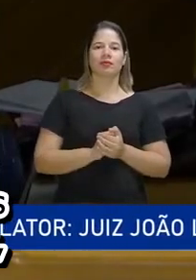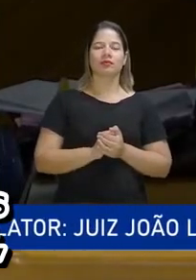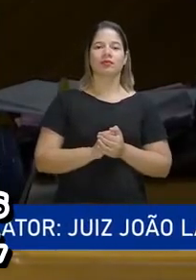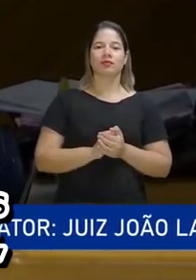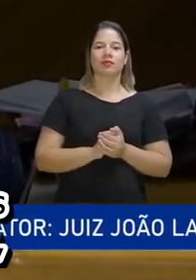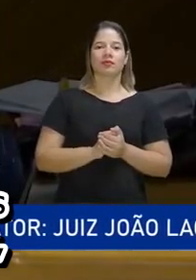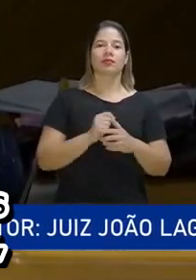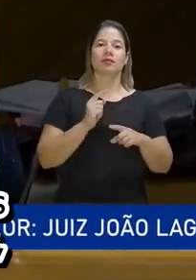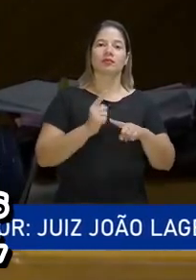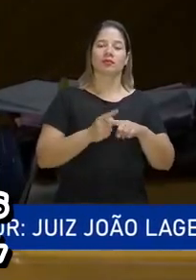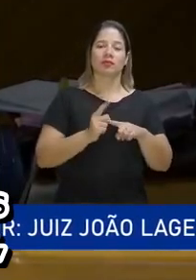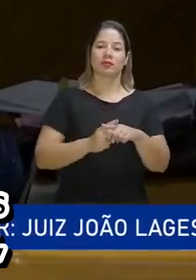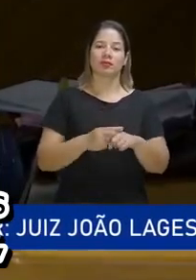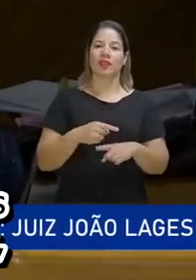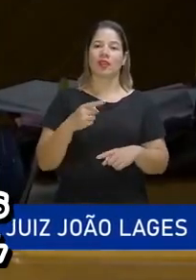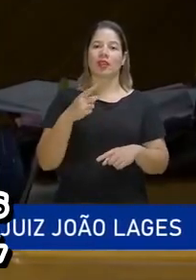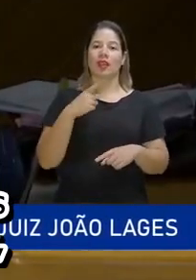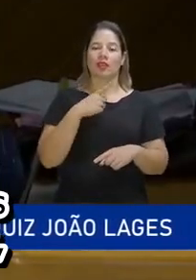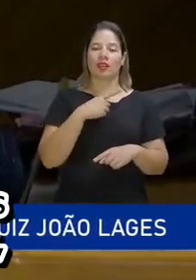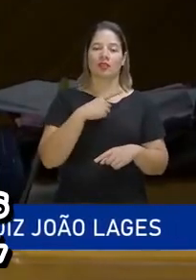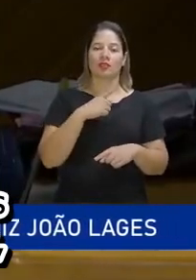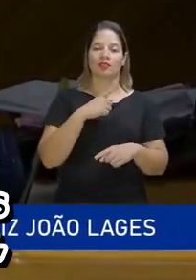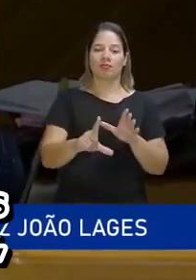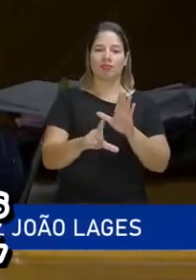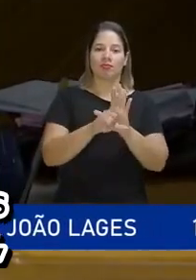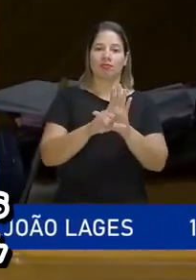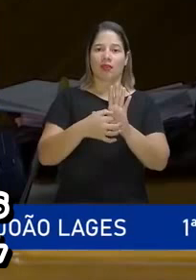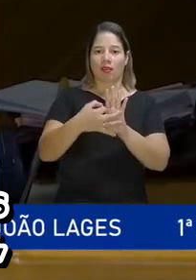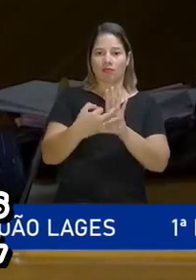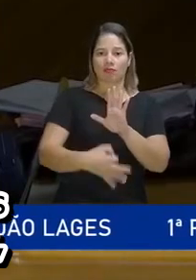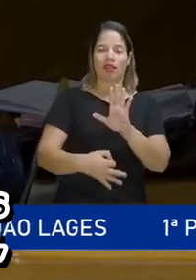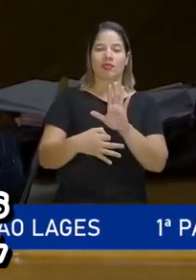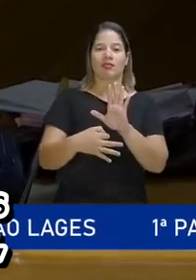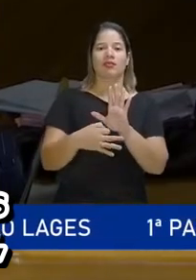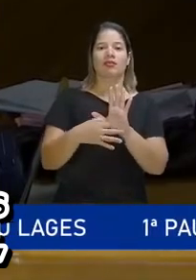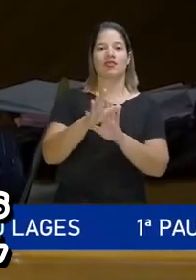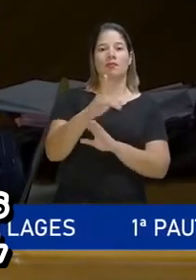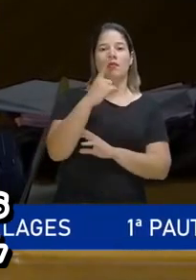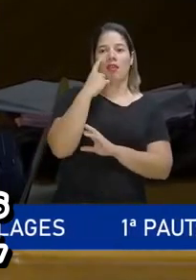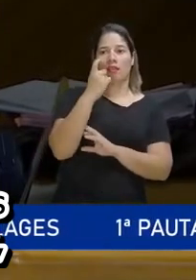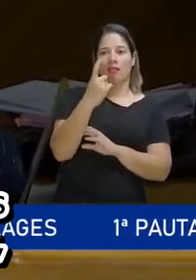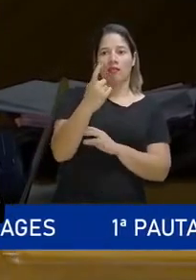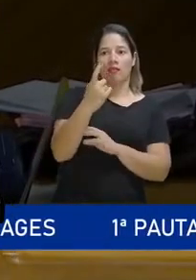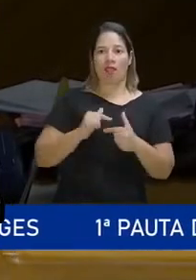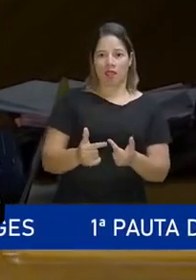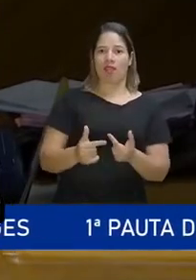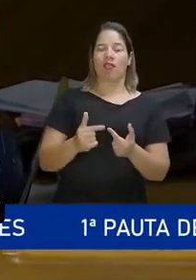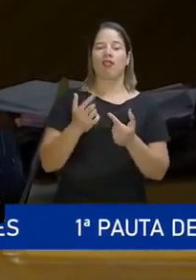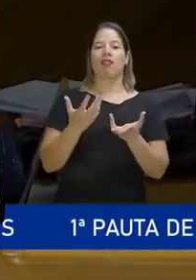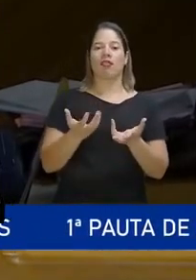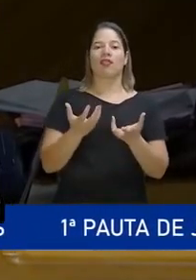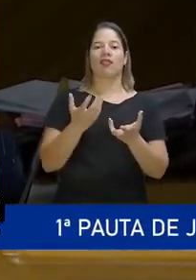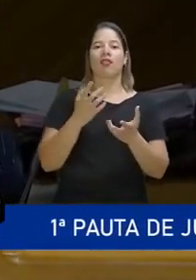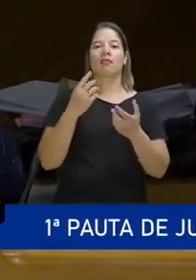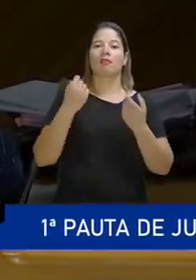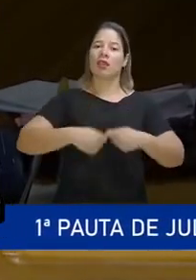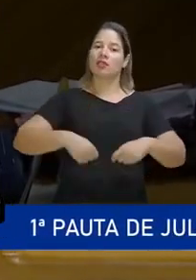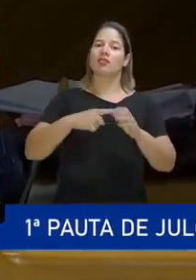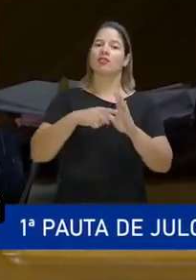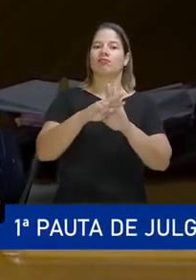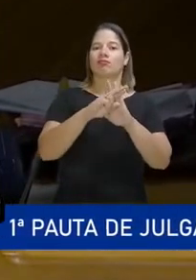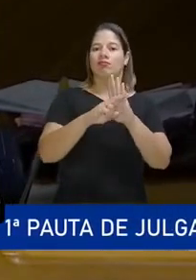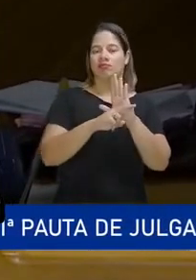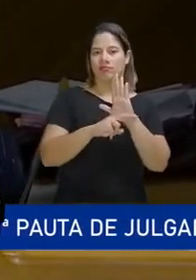sabido que as condições da ação, dentre elas a legitimidade ad causa e o interesse de agir, são requisitos necessários à